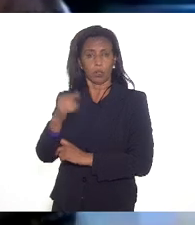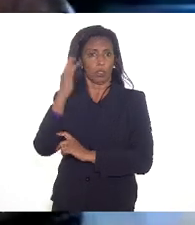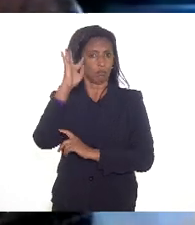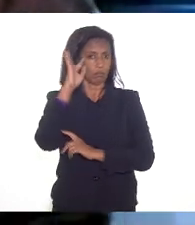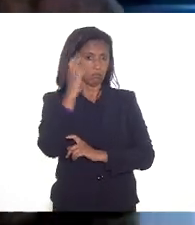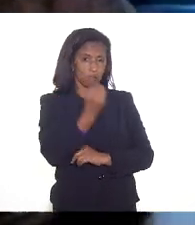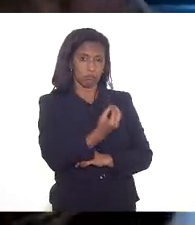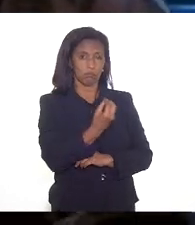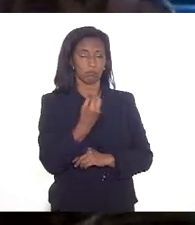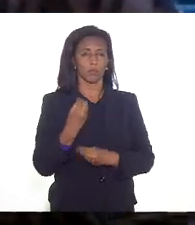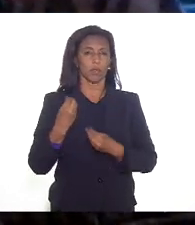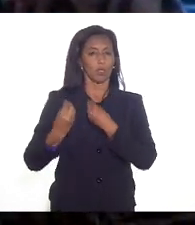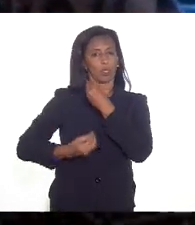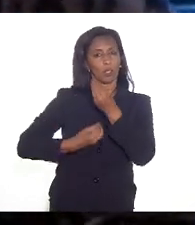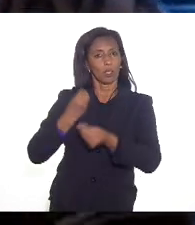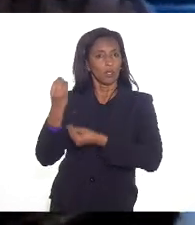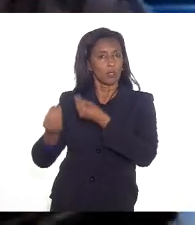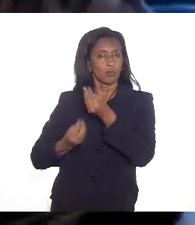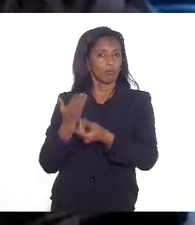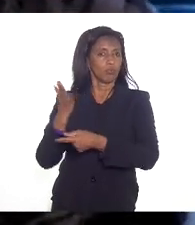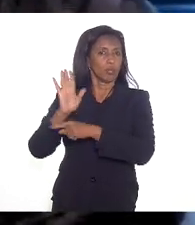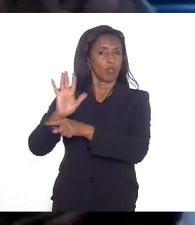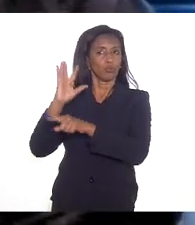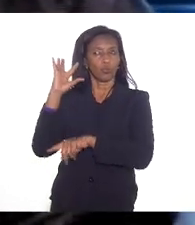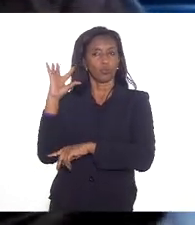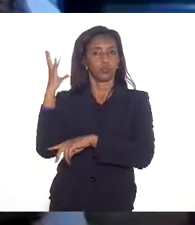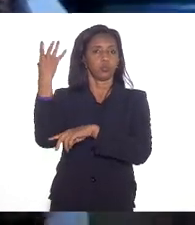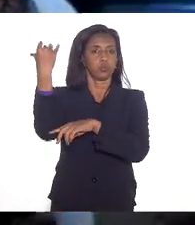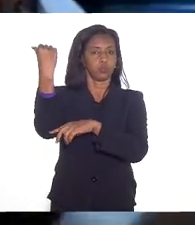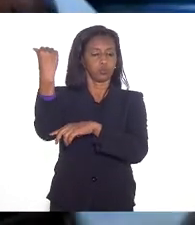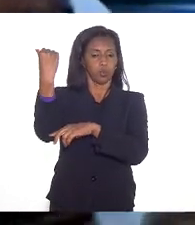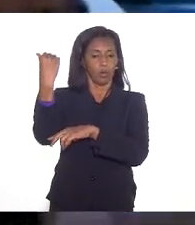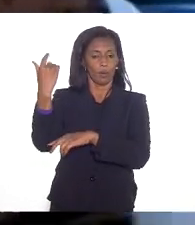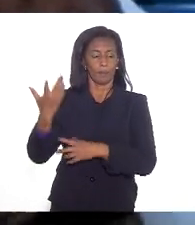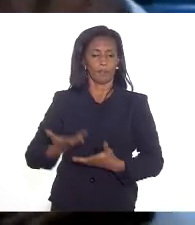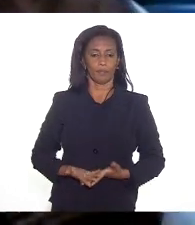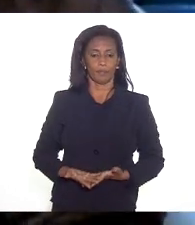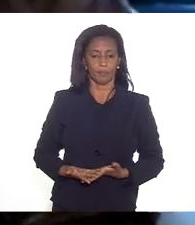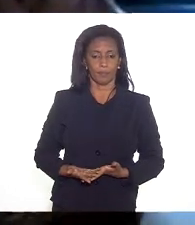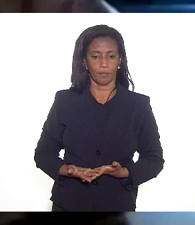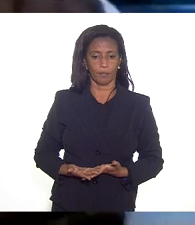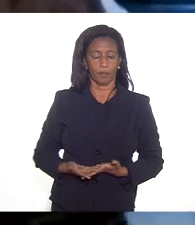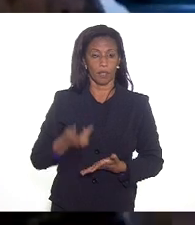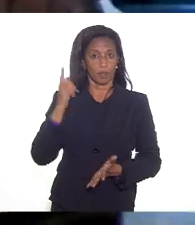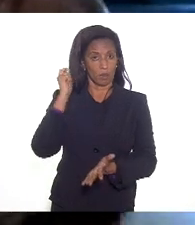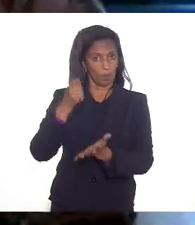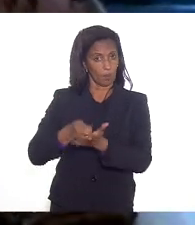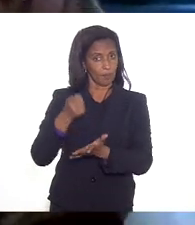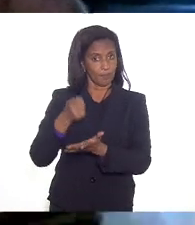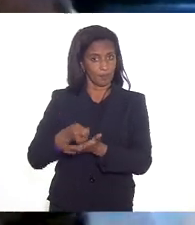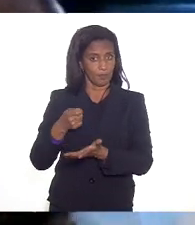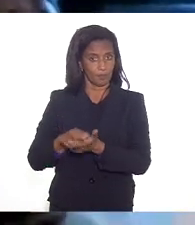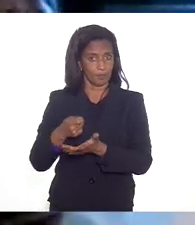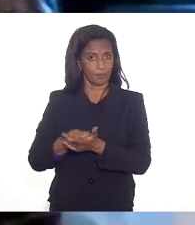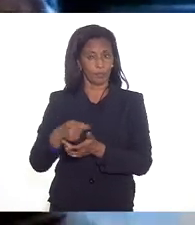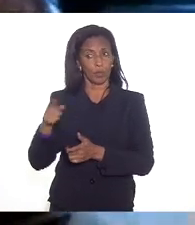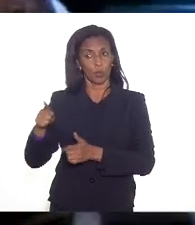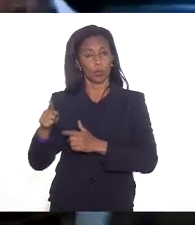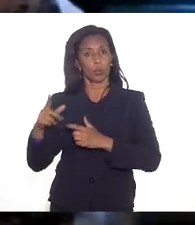judiciais o gás que constam nas tensos e que são obrigação